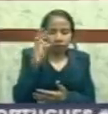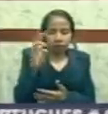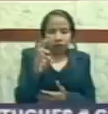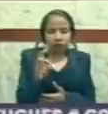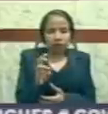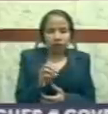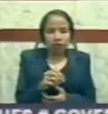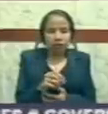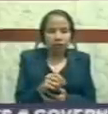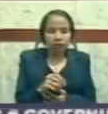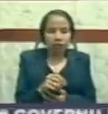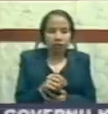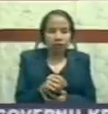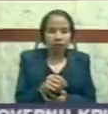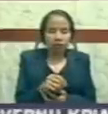56